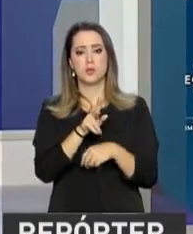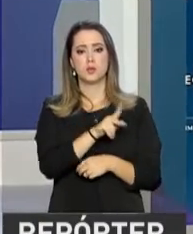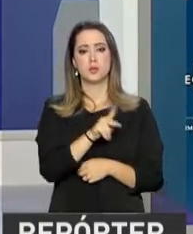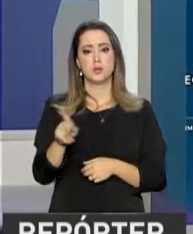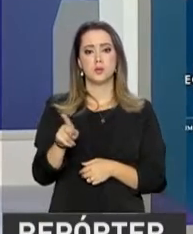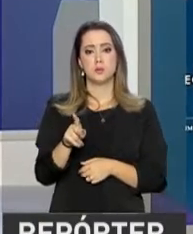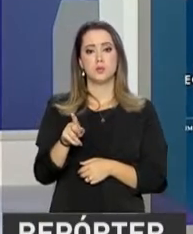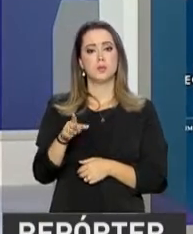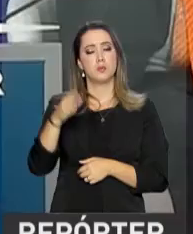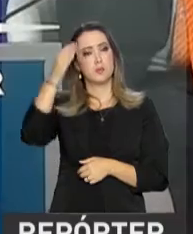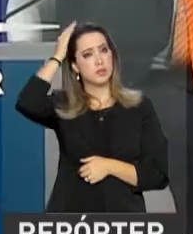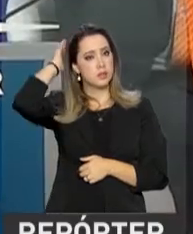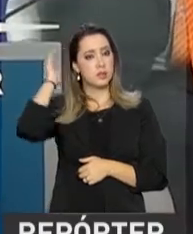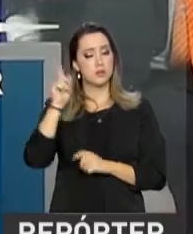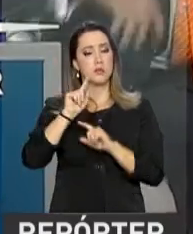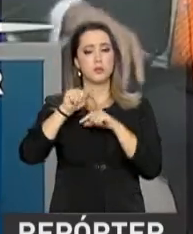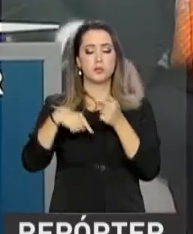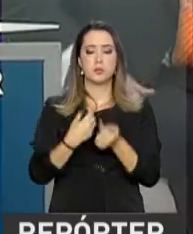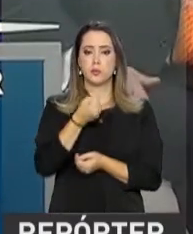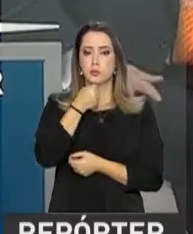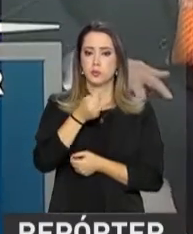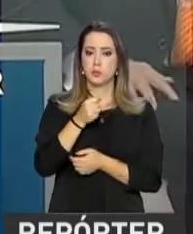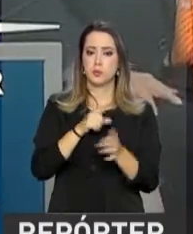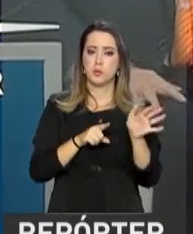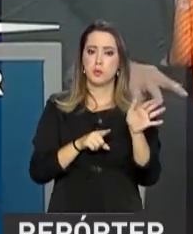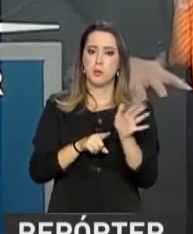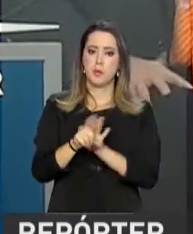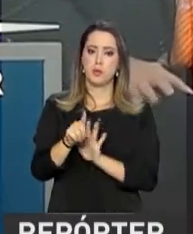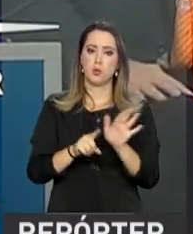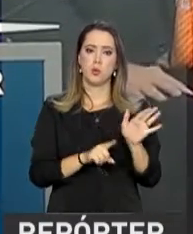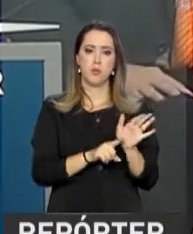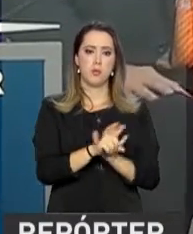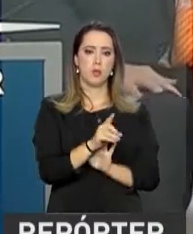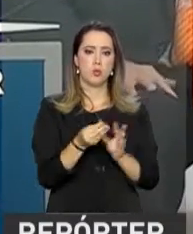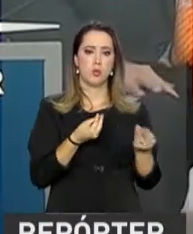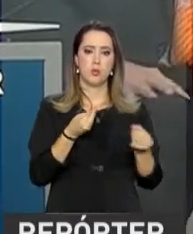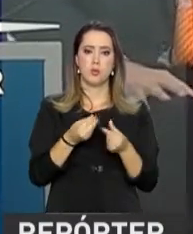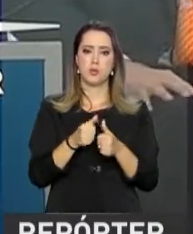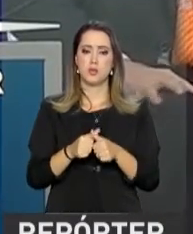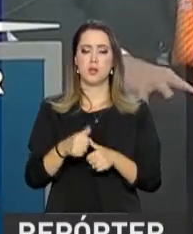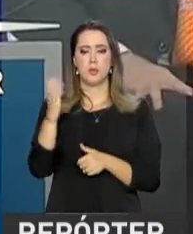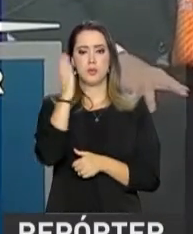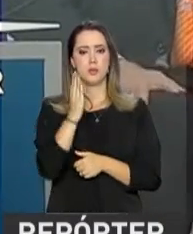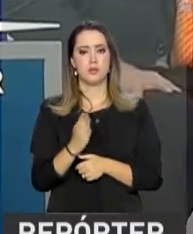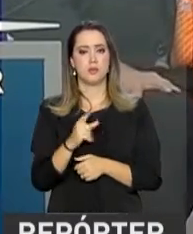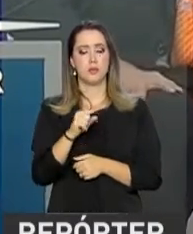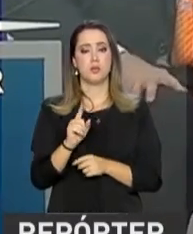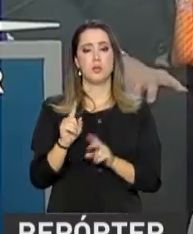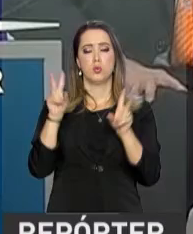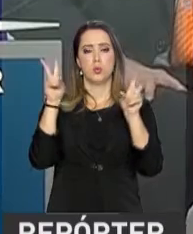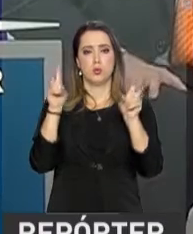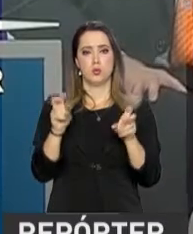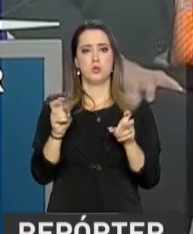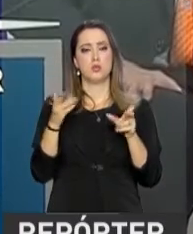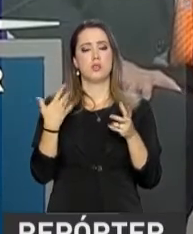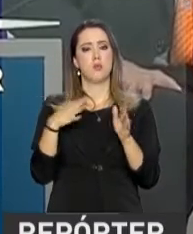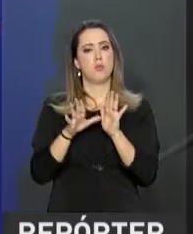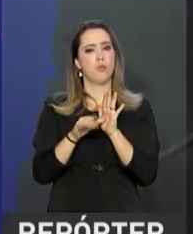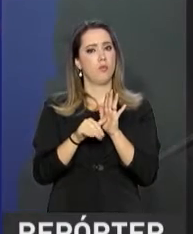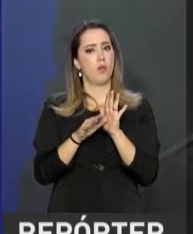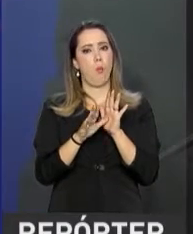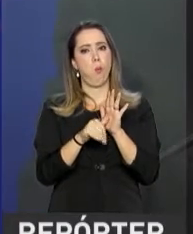após o discurso e fez algumas perguntas sobre a atual situação do brasil um dos temas foi corrupção